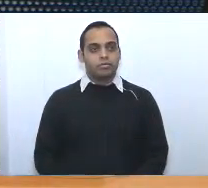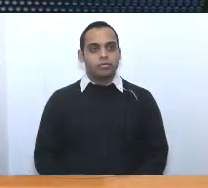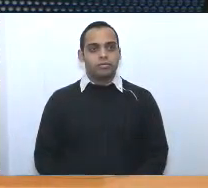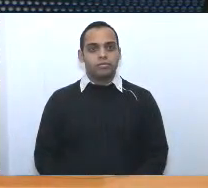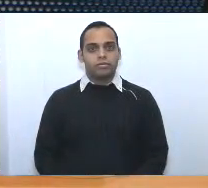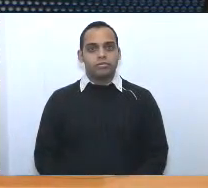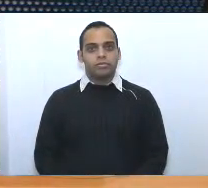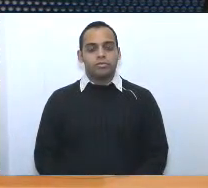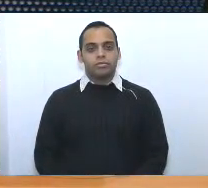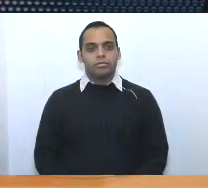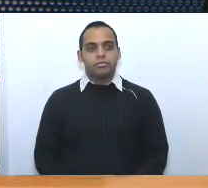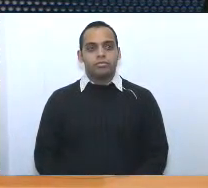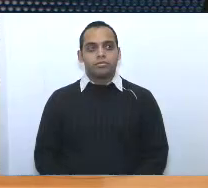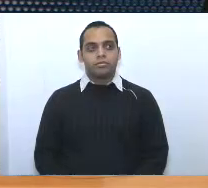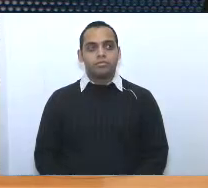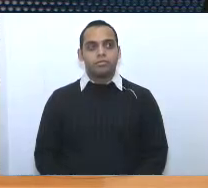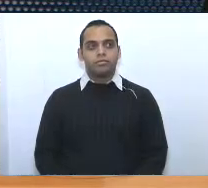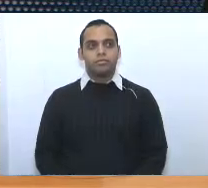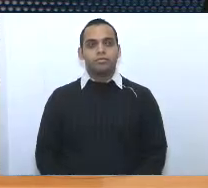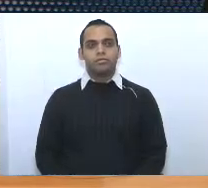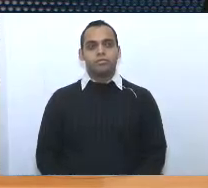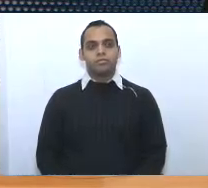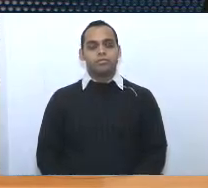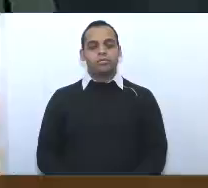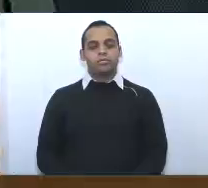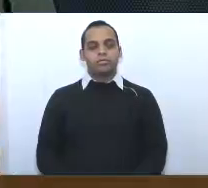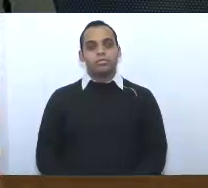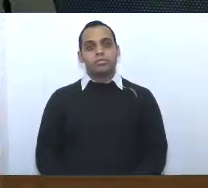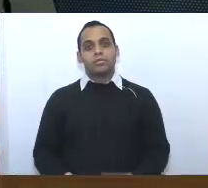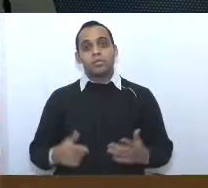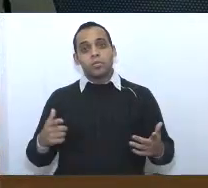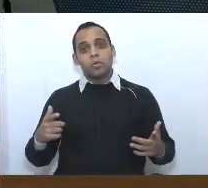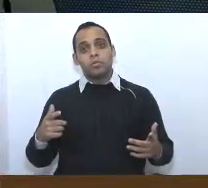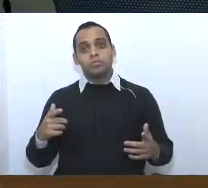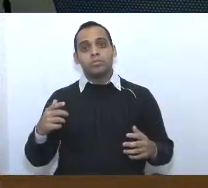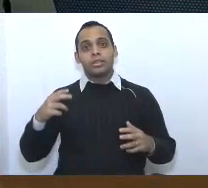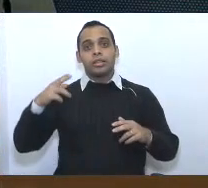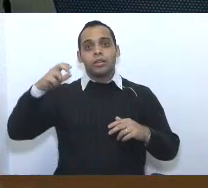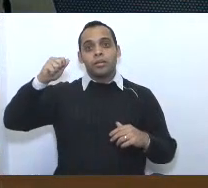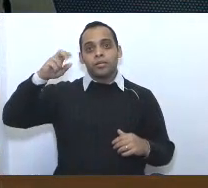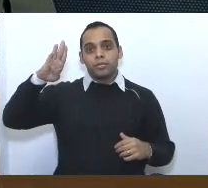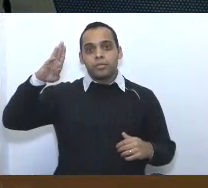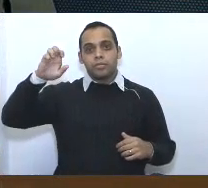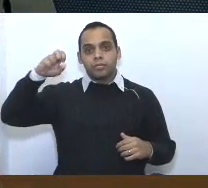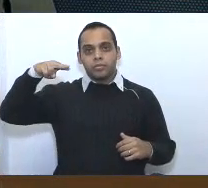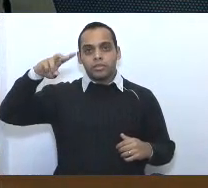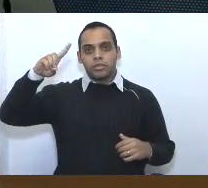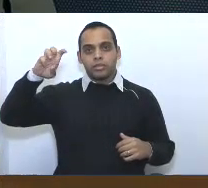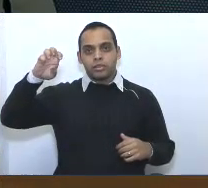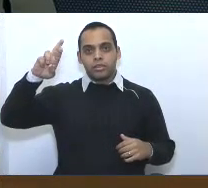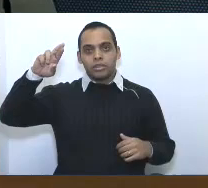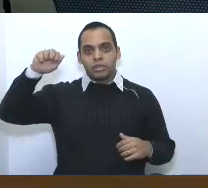isso? Isso. Com relação à Bandeirante, eu anotei aqui,